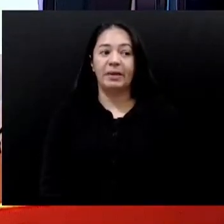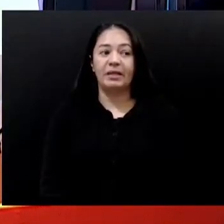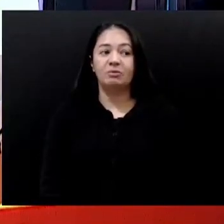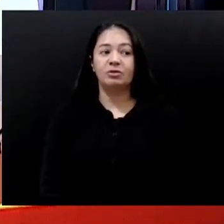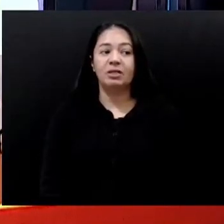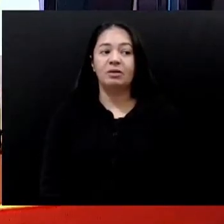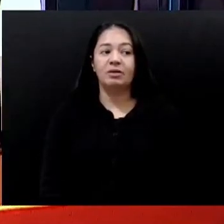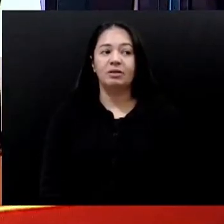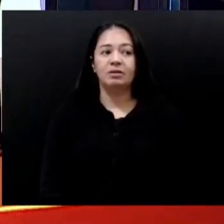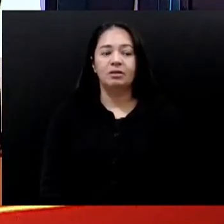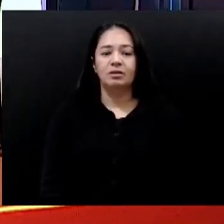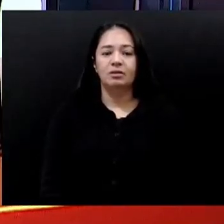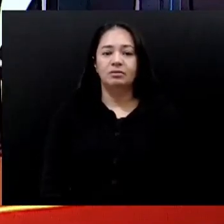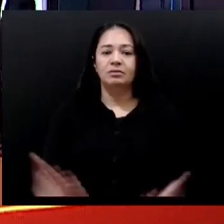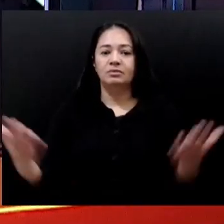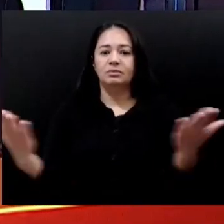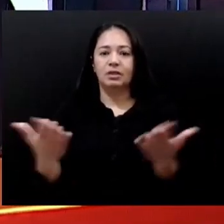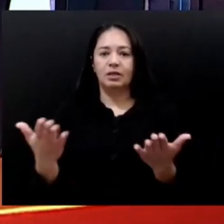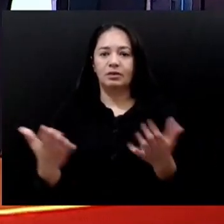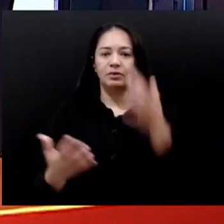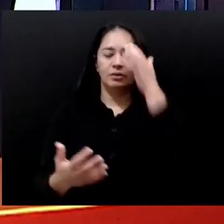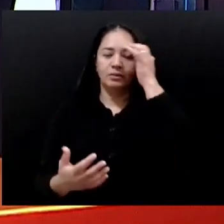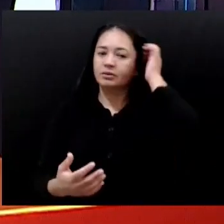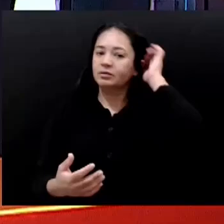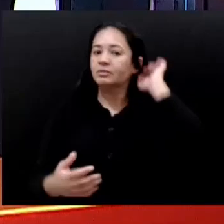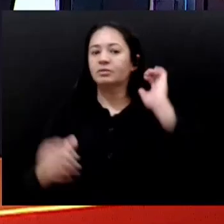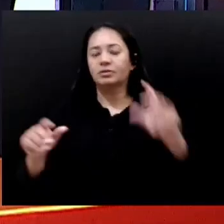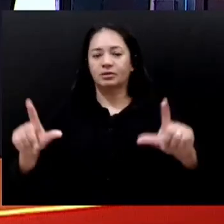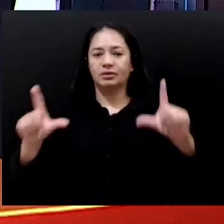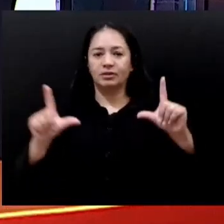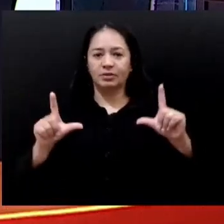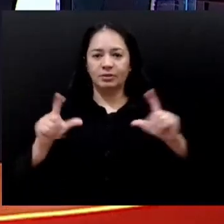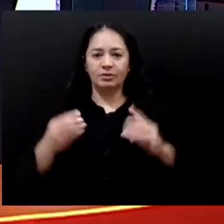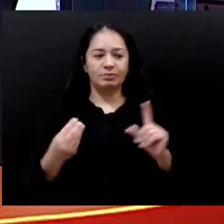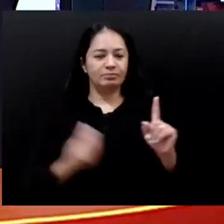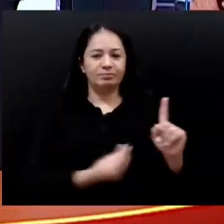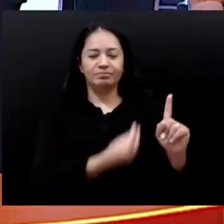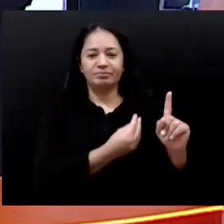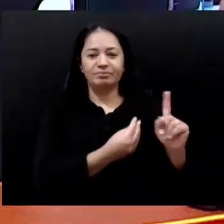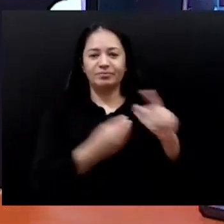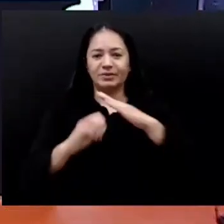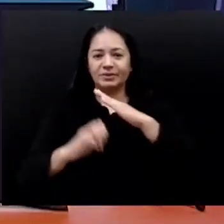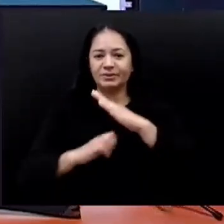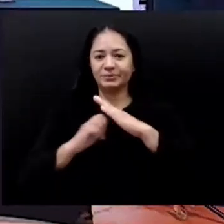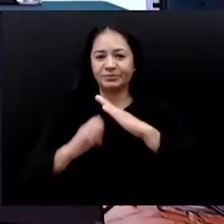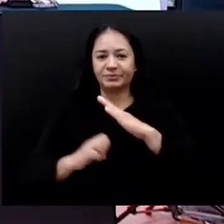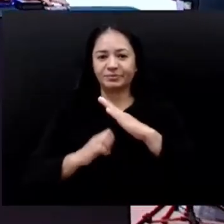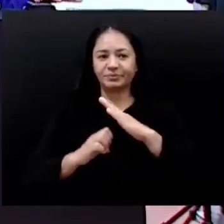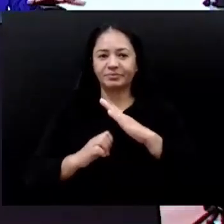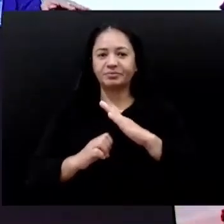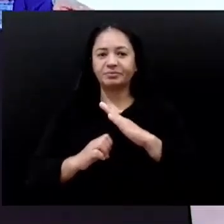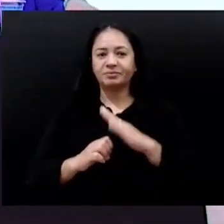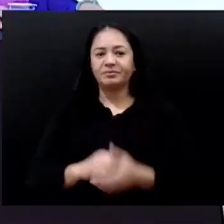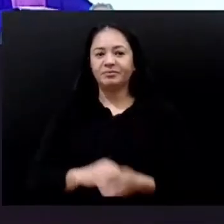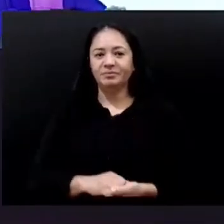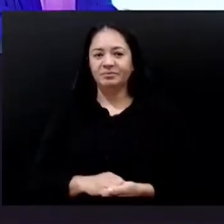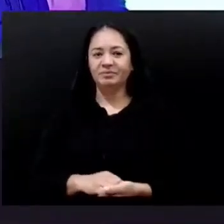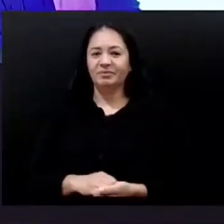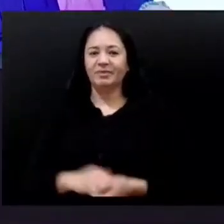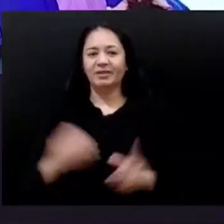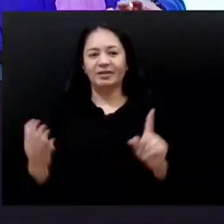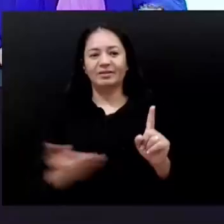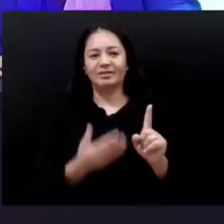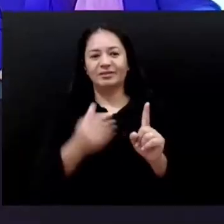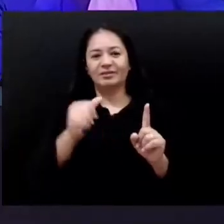Neste momento, teremos a entrega do Diploma de Mérito Empresarial José Bonifácio Coutinho Nogueira a Arthur Magno